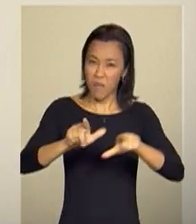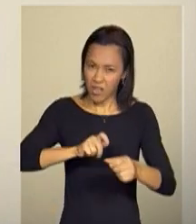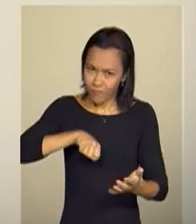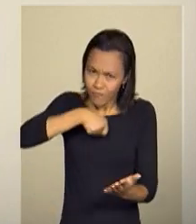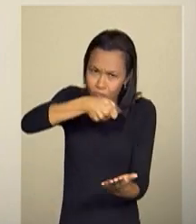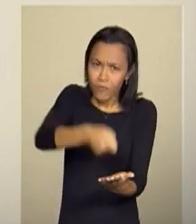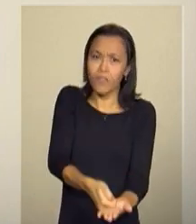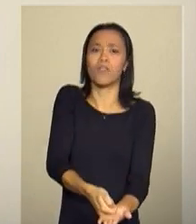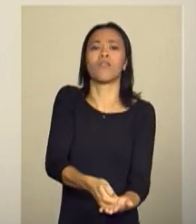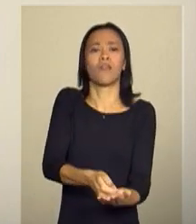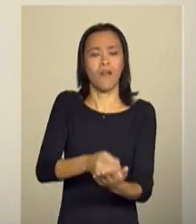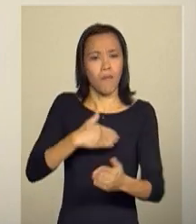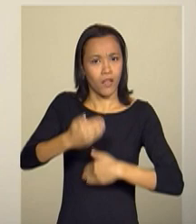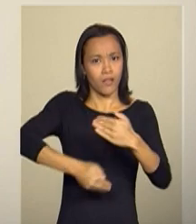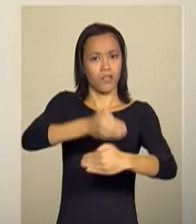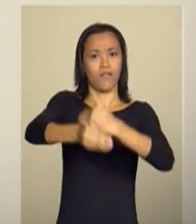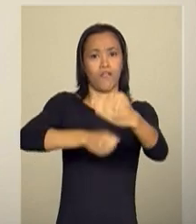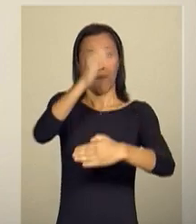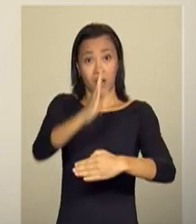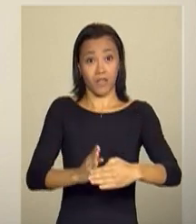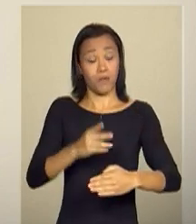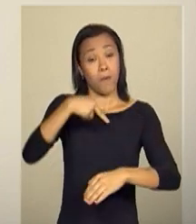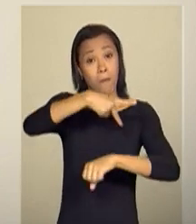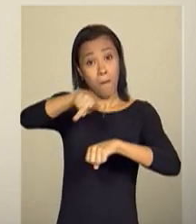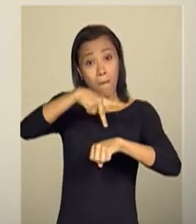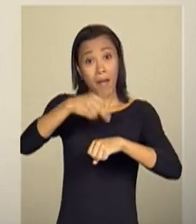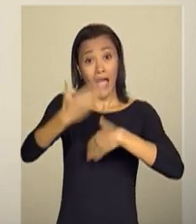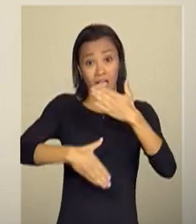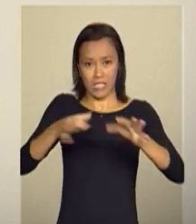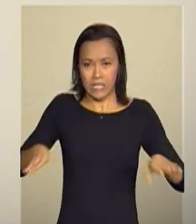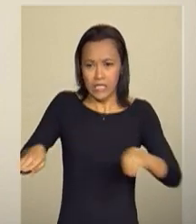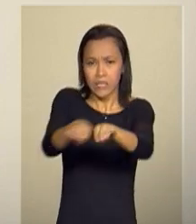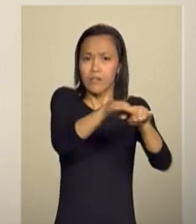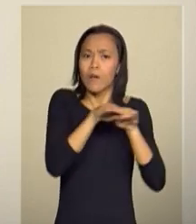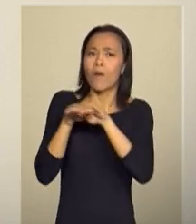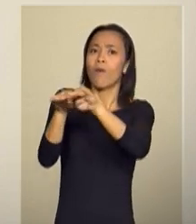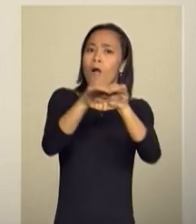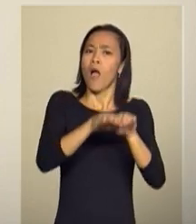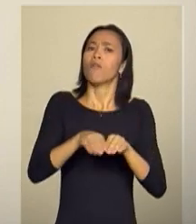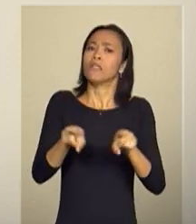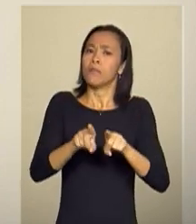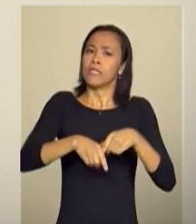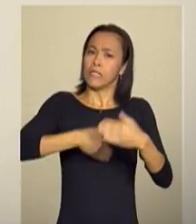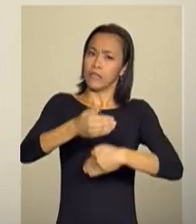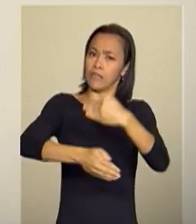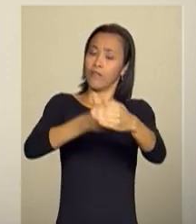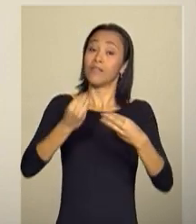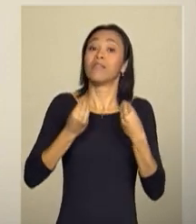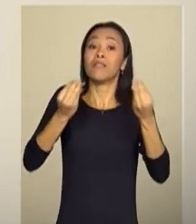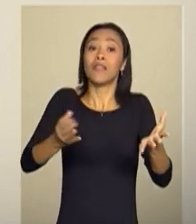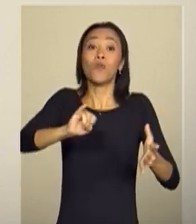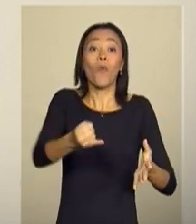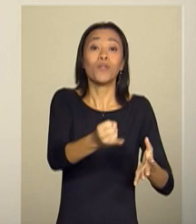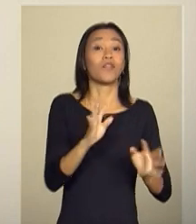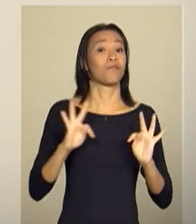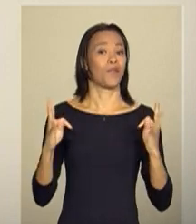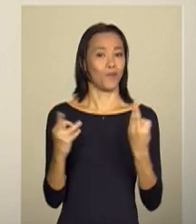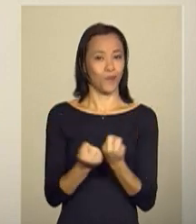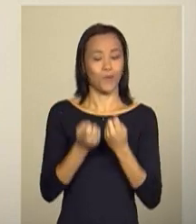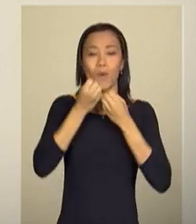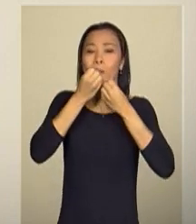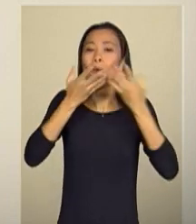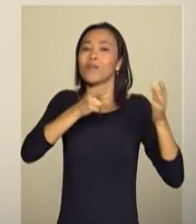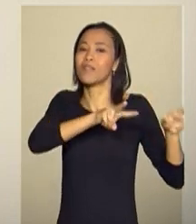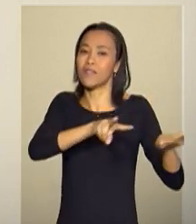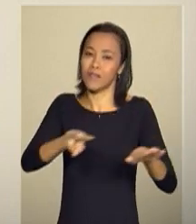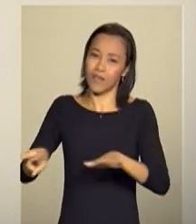firme para construir um país cada vez mais justo cada vez mais desenvolvido com oportunidade para todos uma